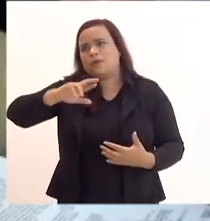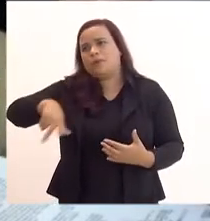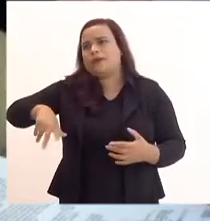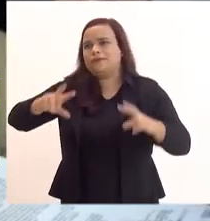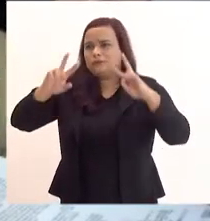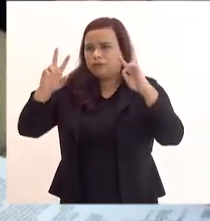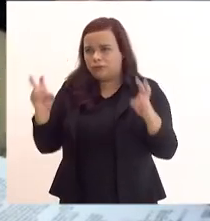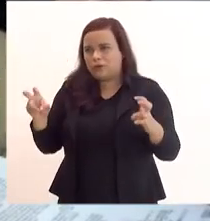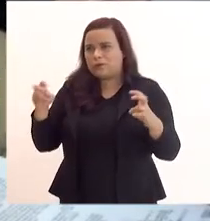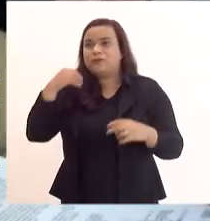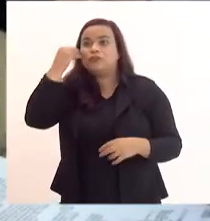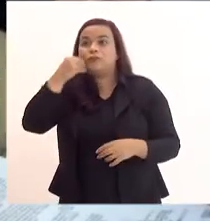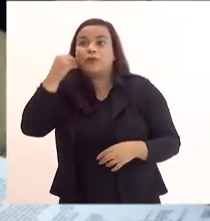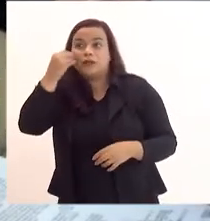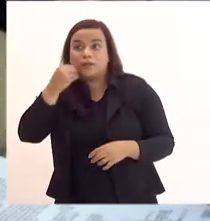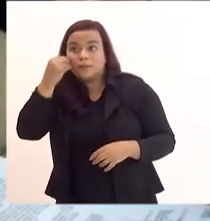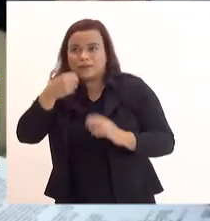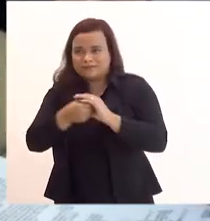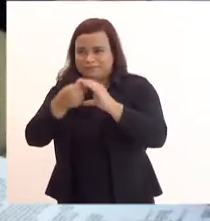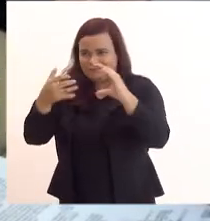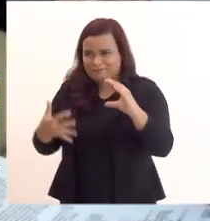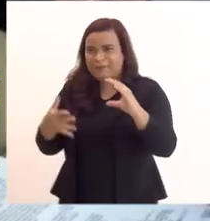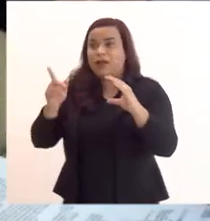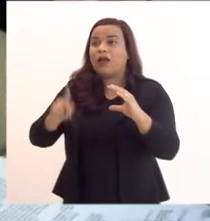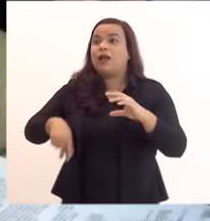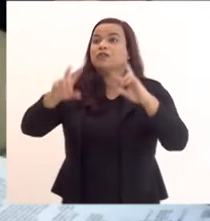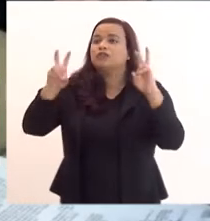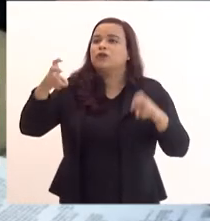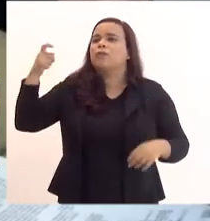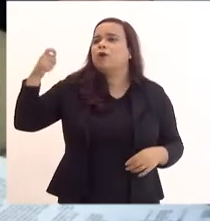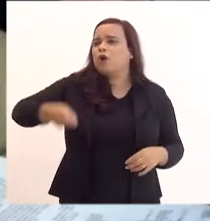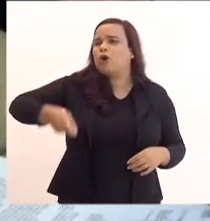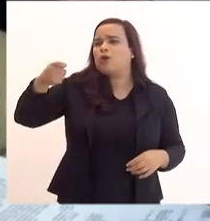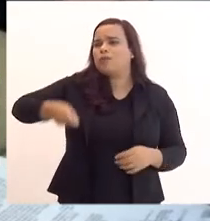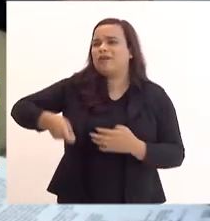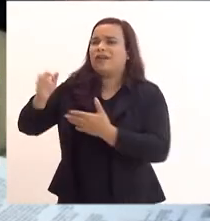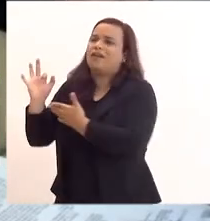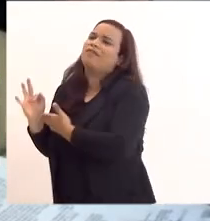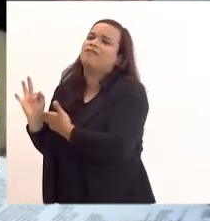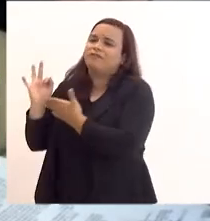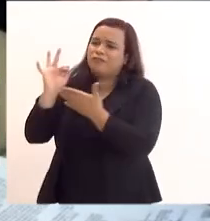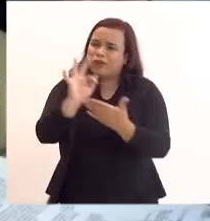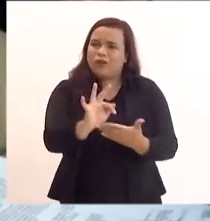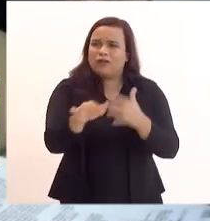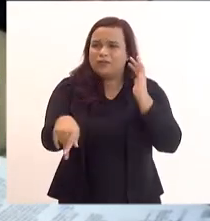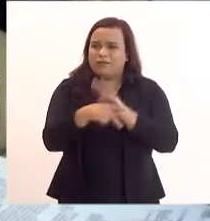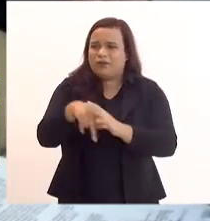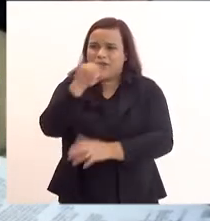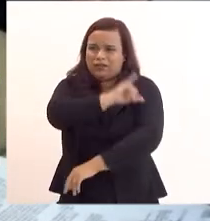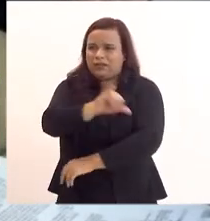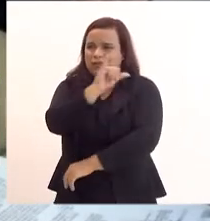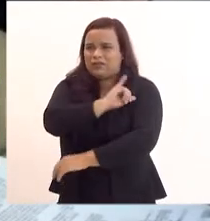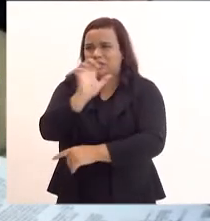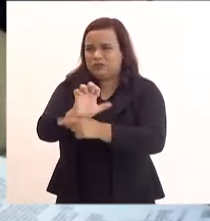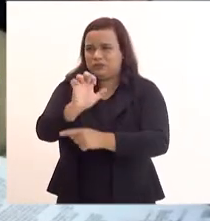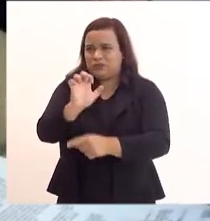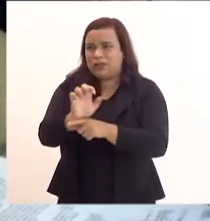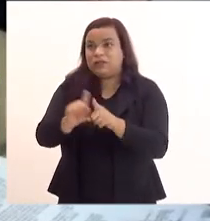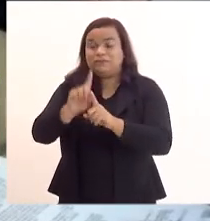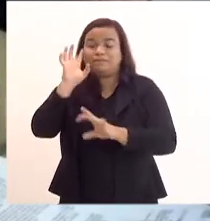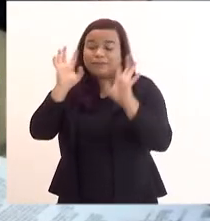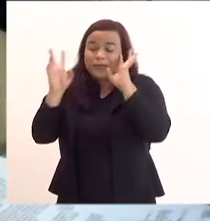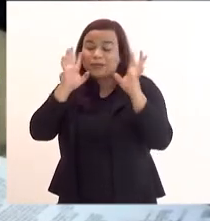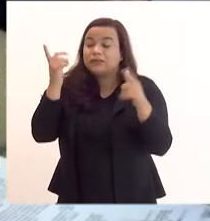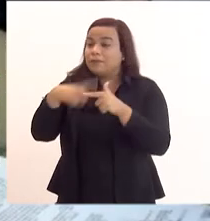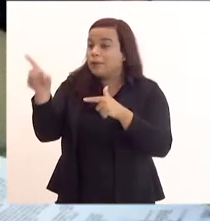do caráter experimental, mas a questão da obrigatoriedade do fornecimento pelo Estado e de eventuais impactos que isso